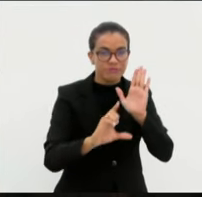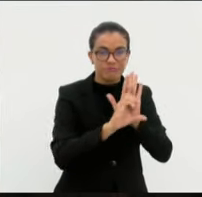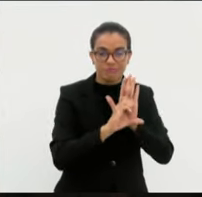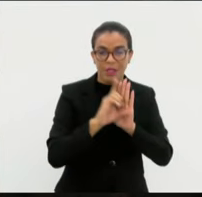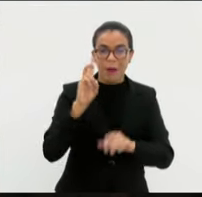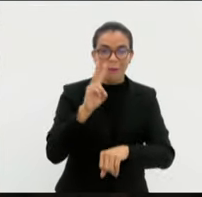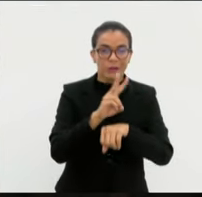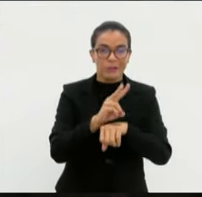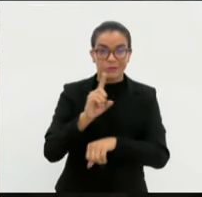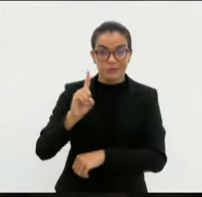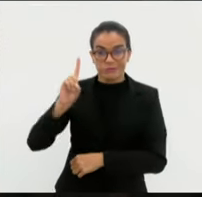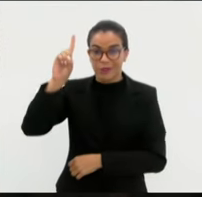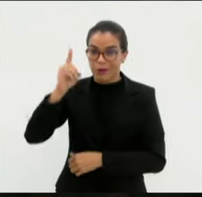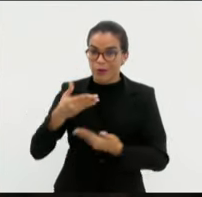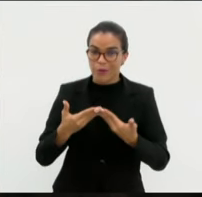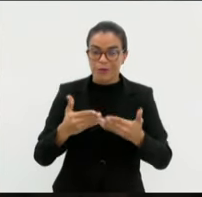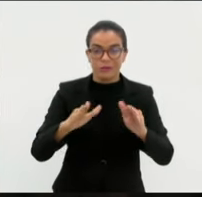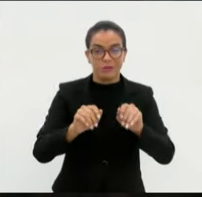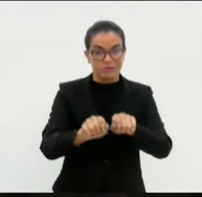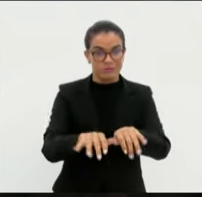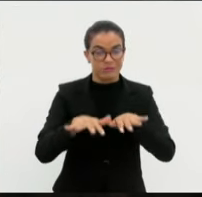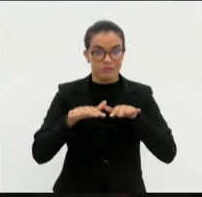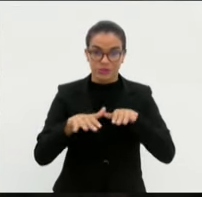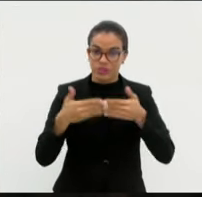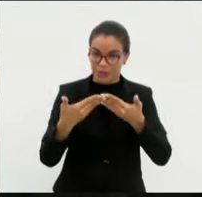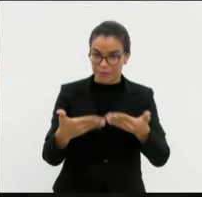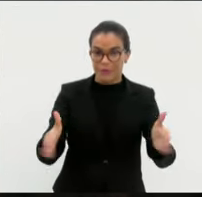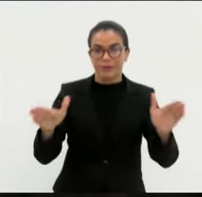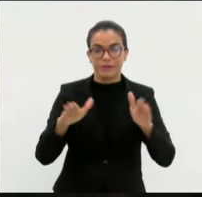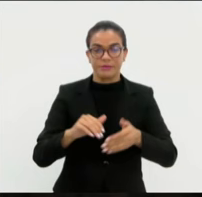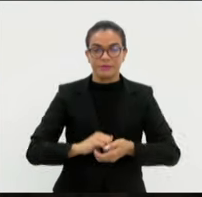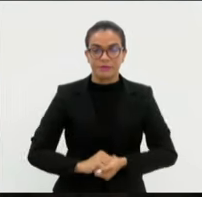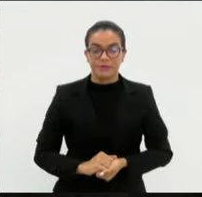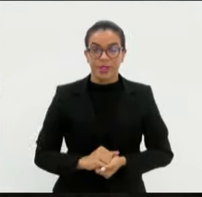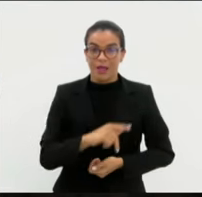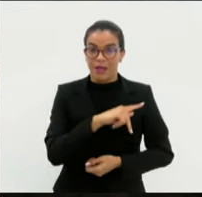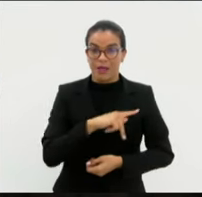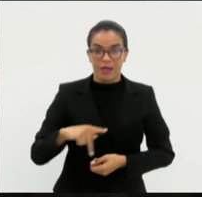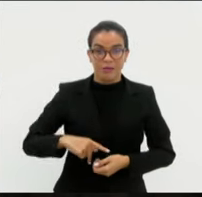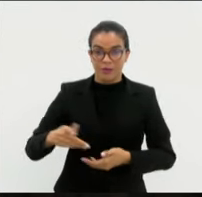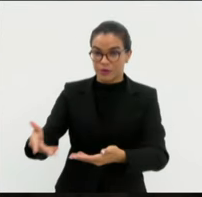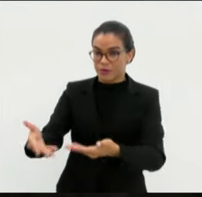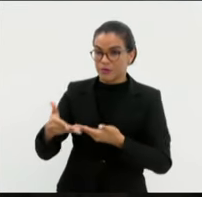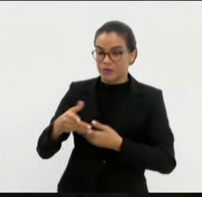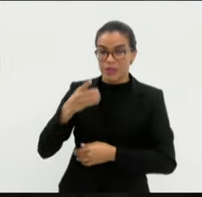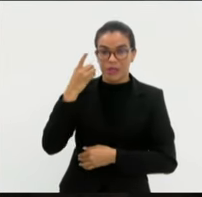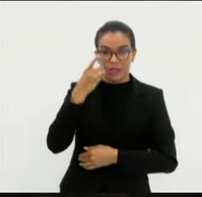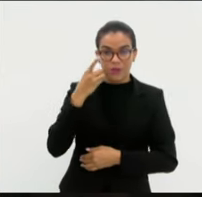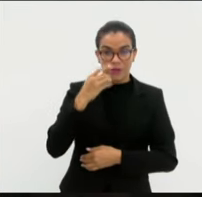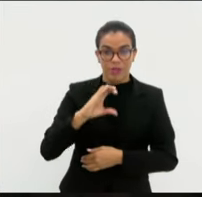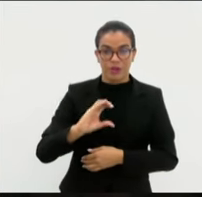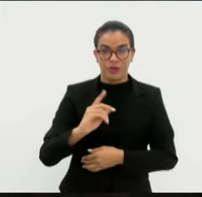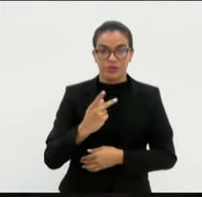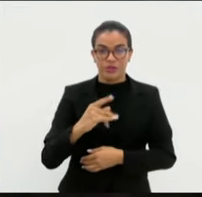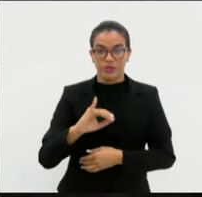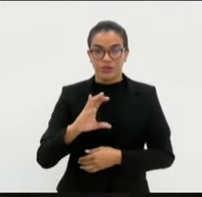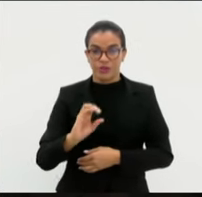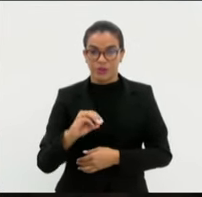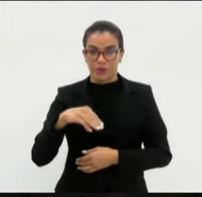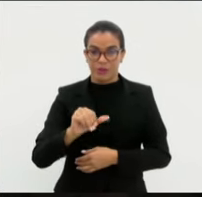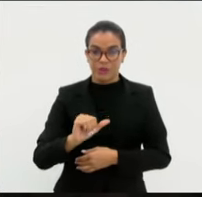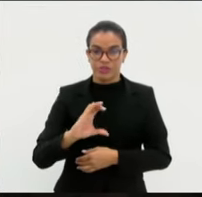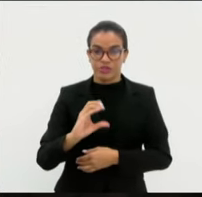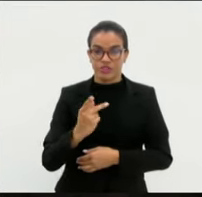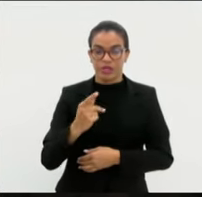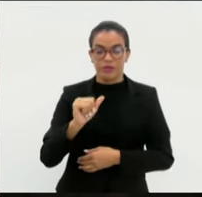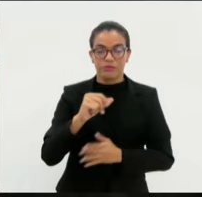de Deus, iniciamos os nossos trabalhos. Está aberta a sessão. A presidência convida o senhor deputado Chico Machado para fazer a leitura da